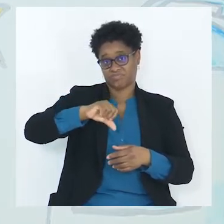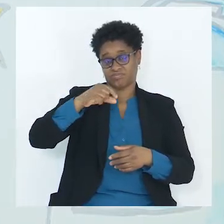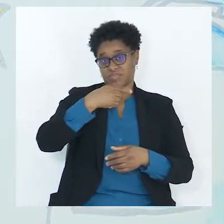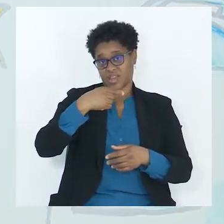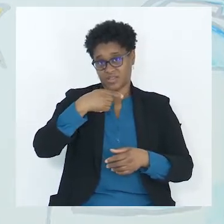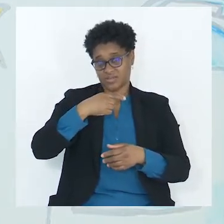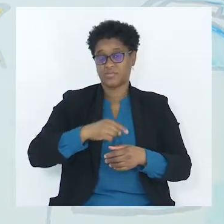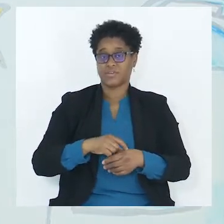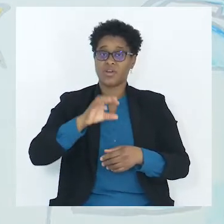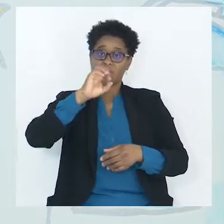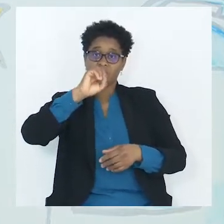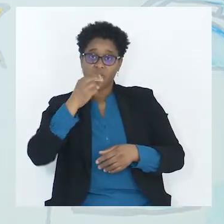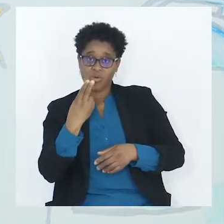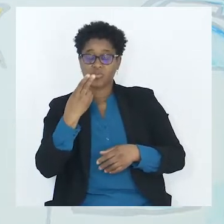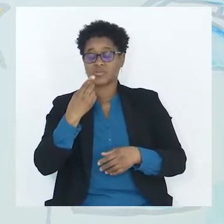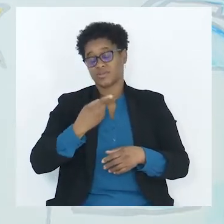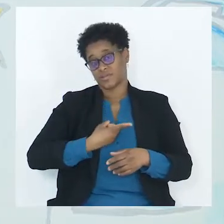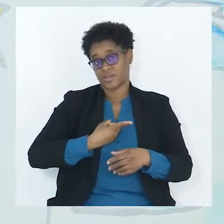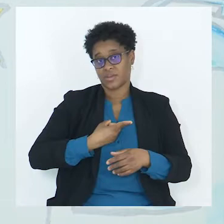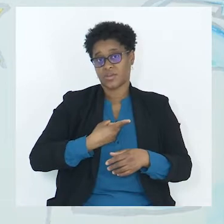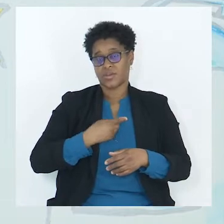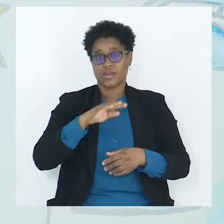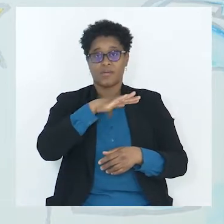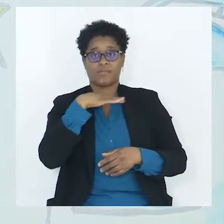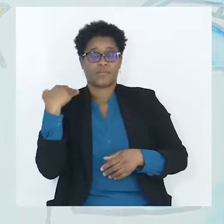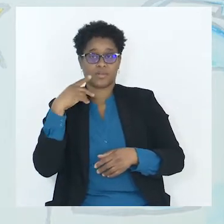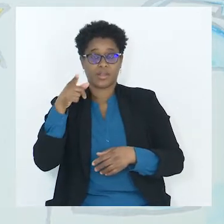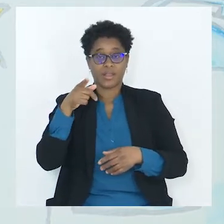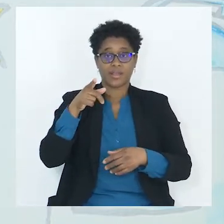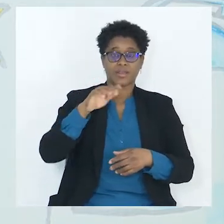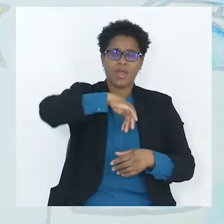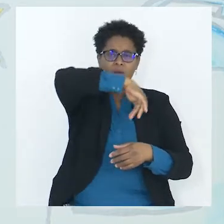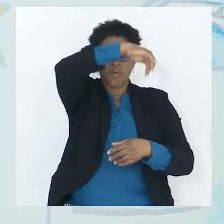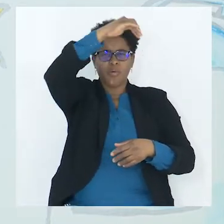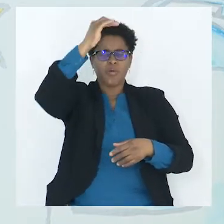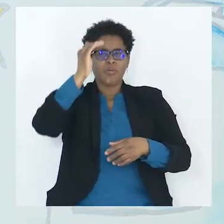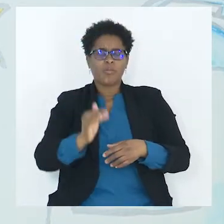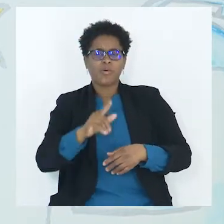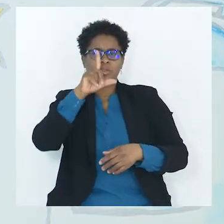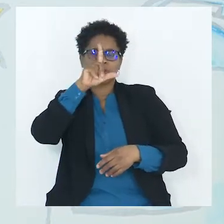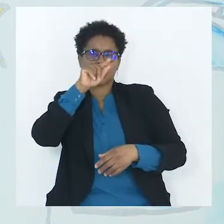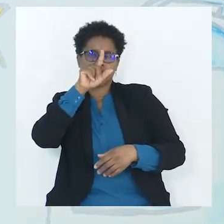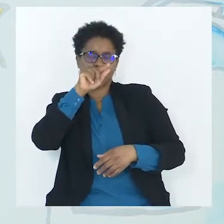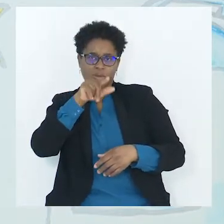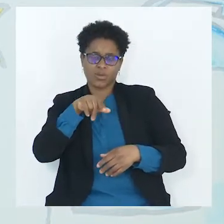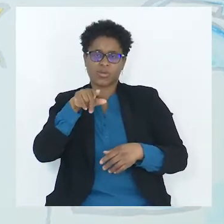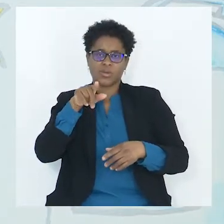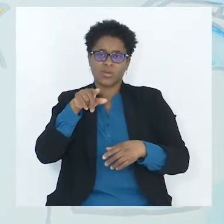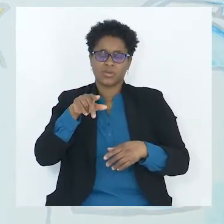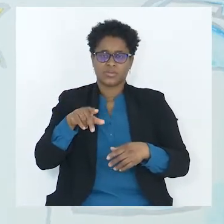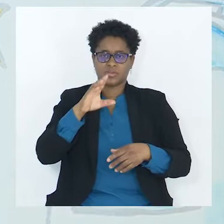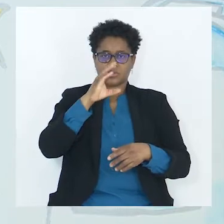negativa. Ou seja, o massacre de Monte Chota. É um